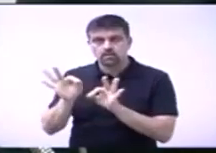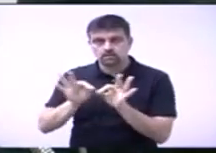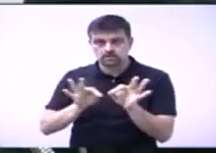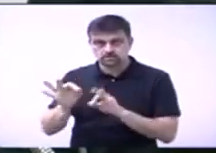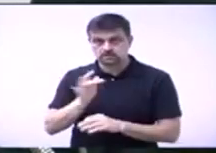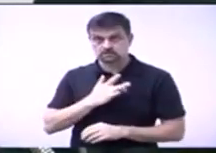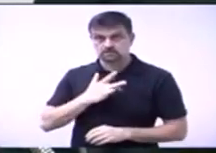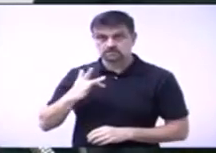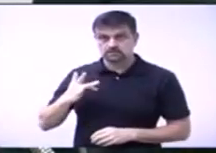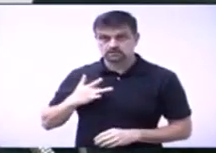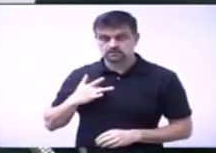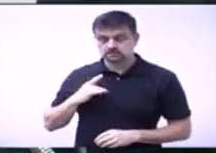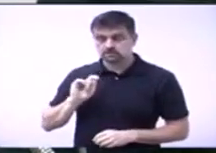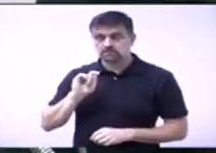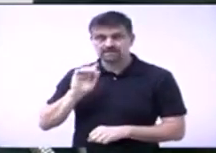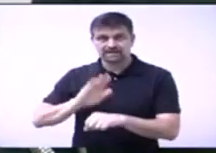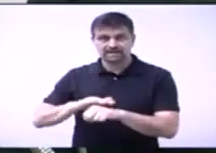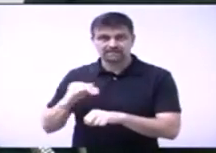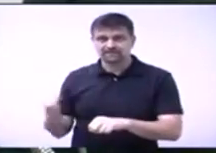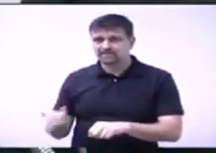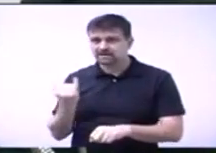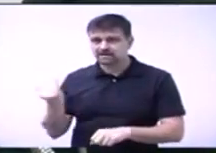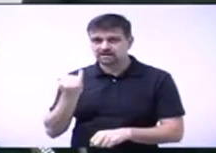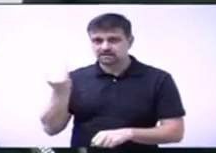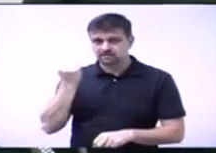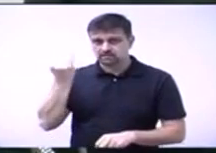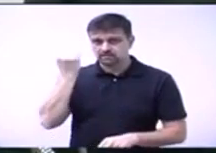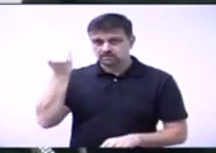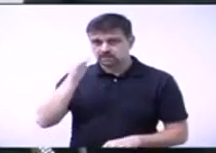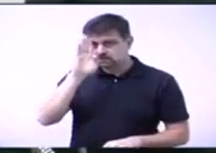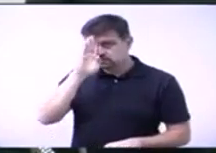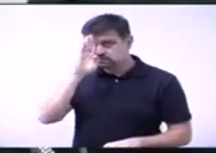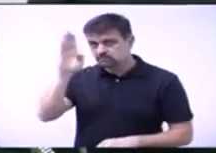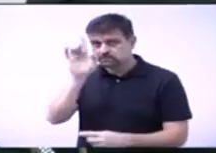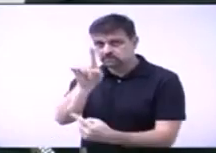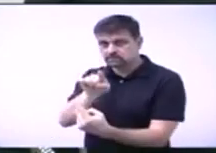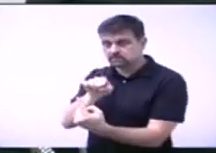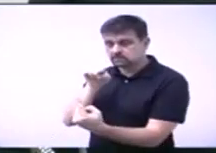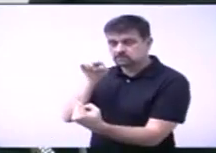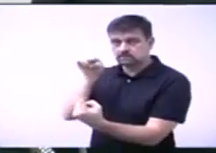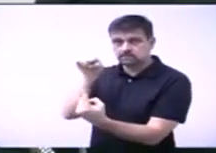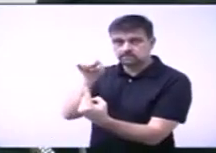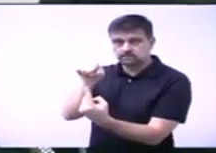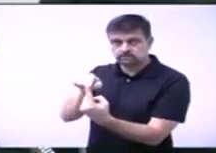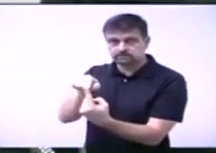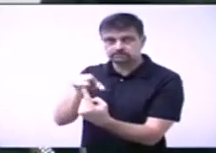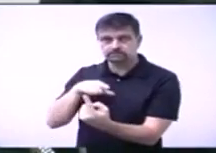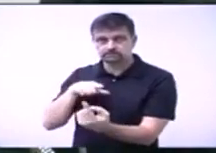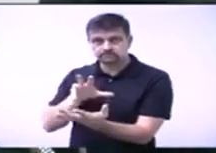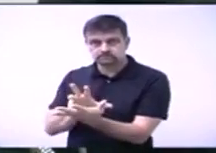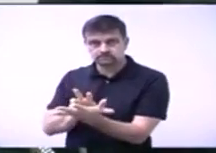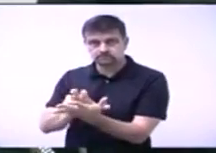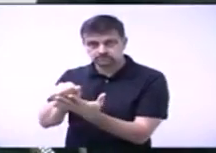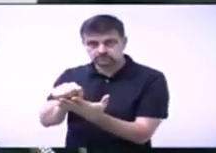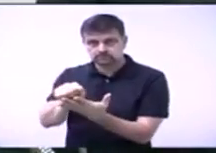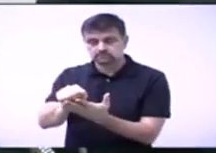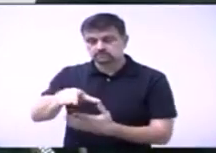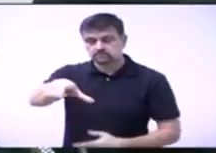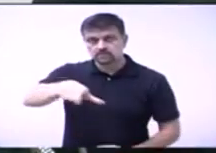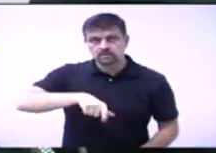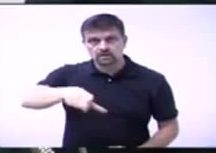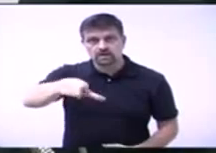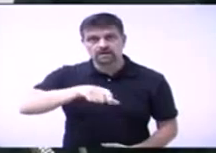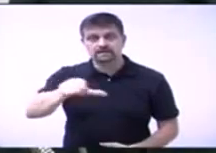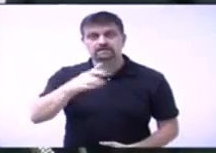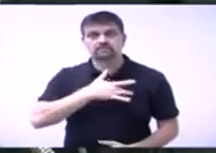e, o que mais importa, como principal objetivo, o recadastramento do cartão SUS